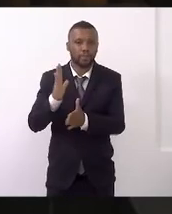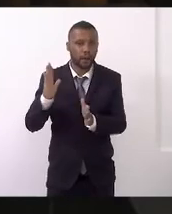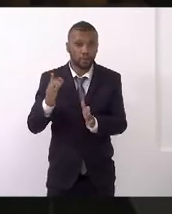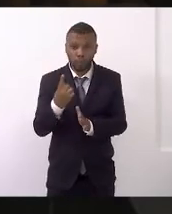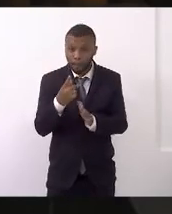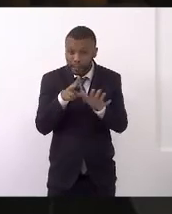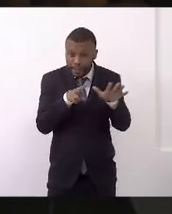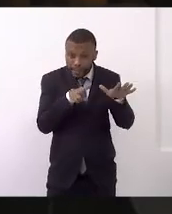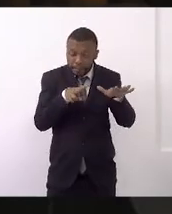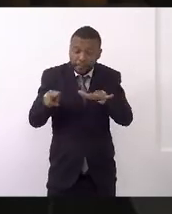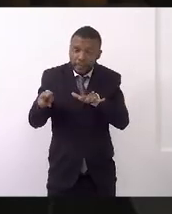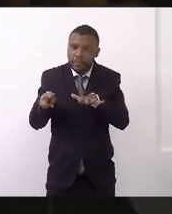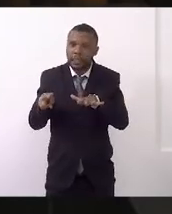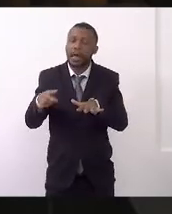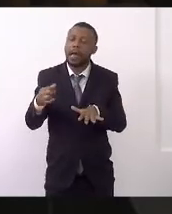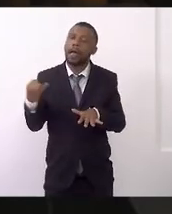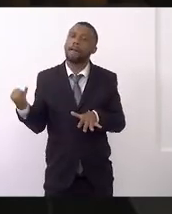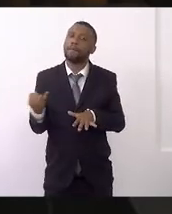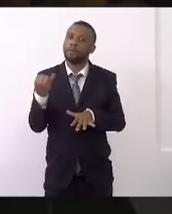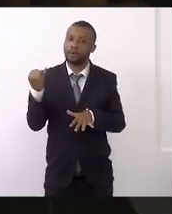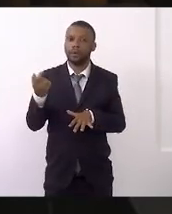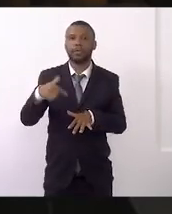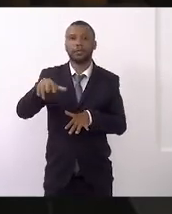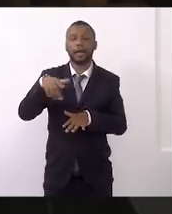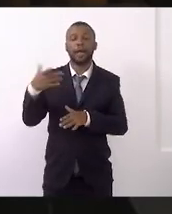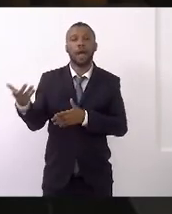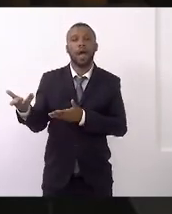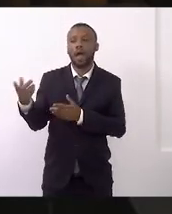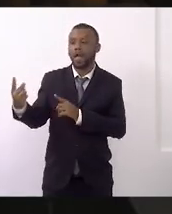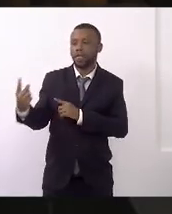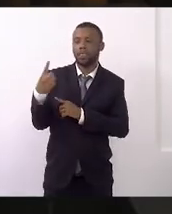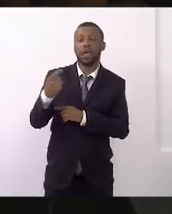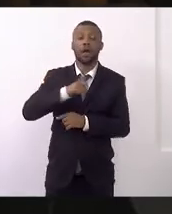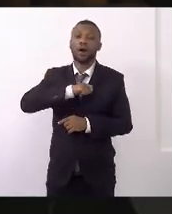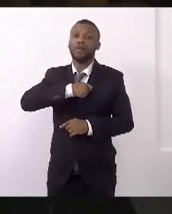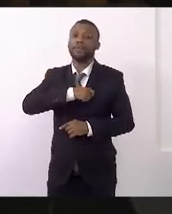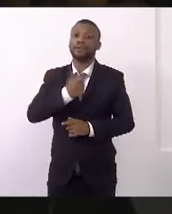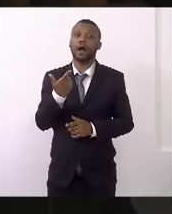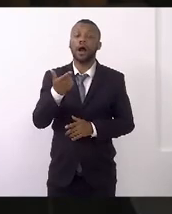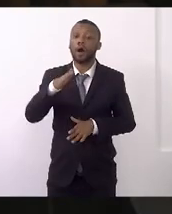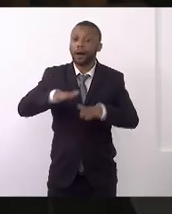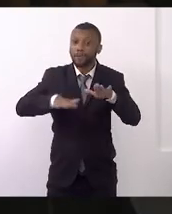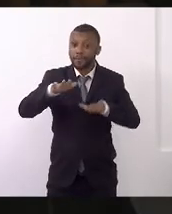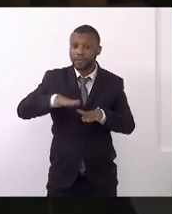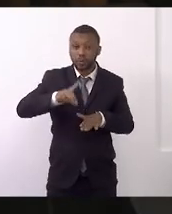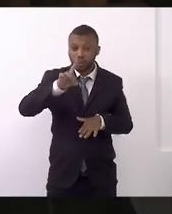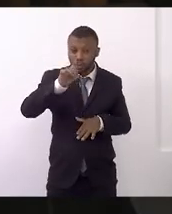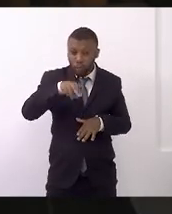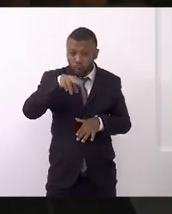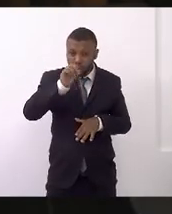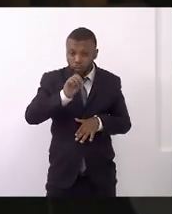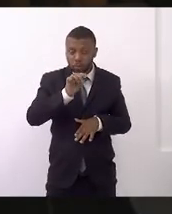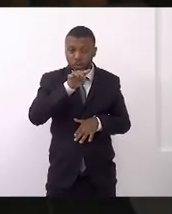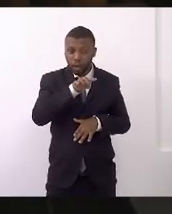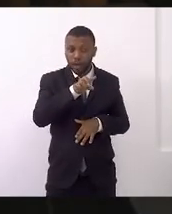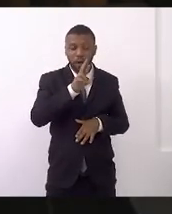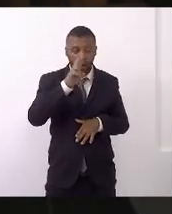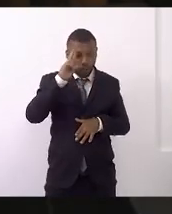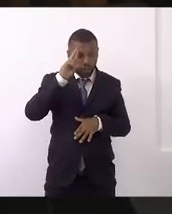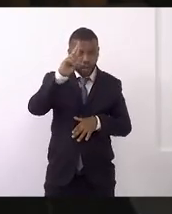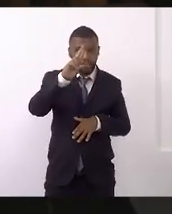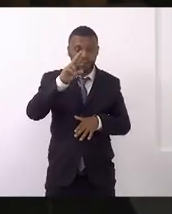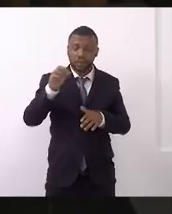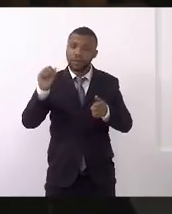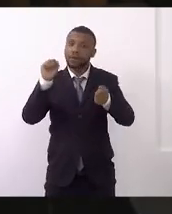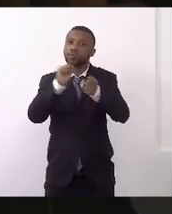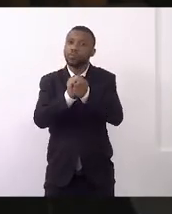semana faz muita diferença para quem recebe um fiscal e que muitas vezes sequer o dono do empreendimento está lá para acompanhar a fiscalização.